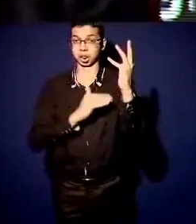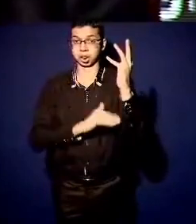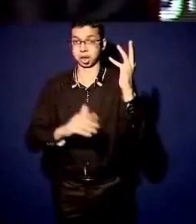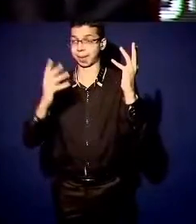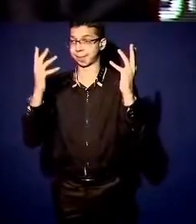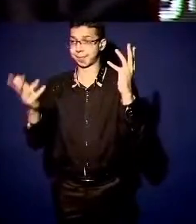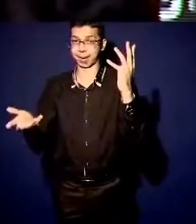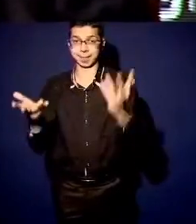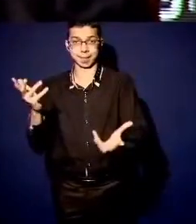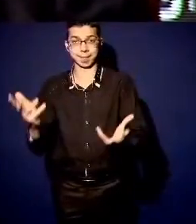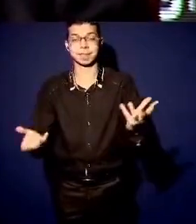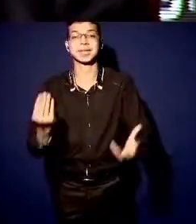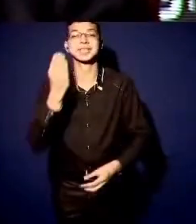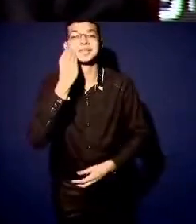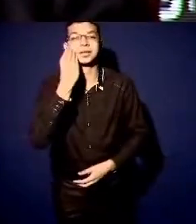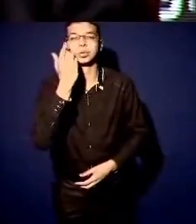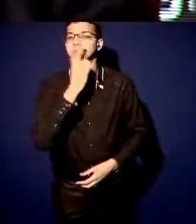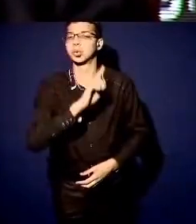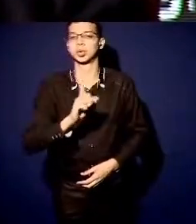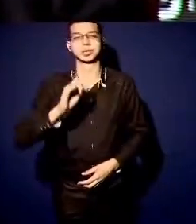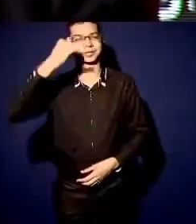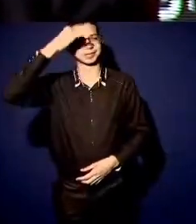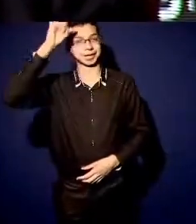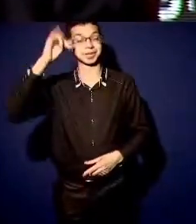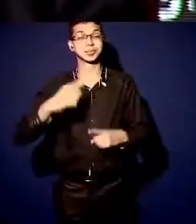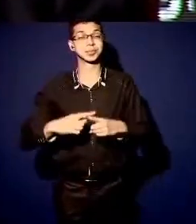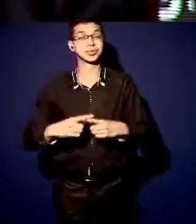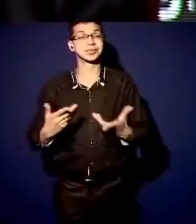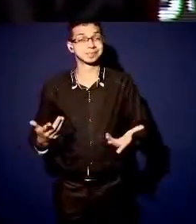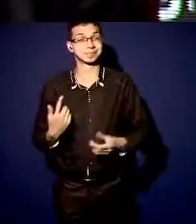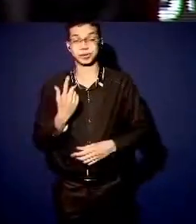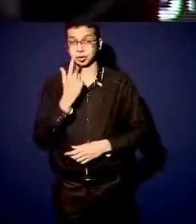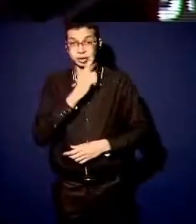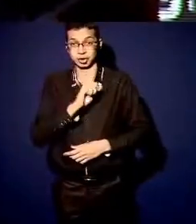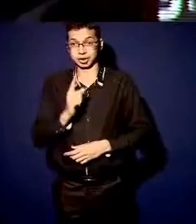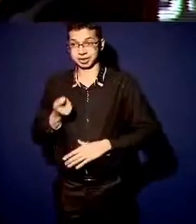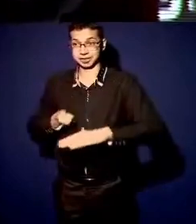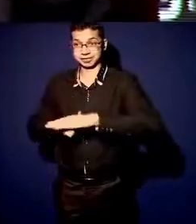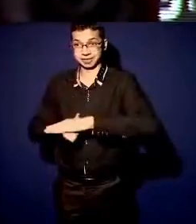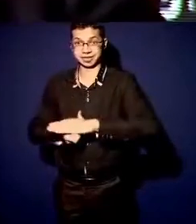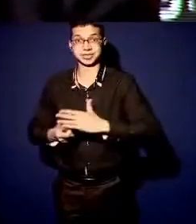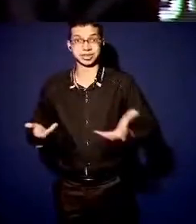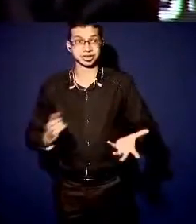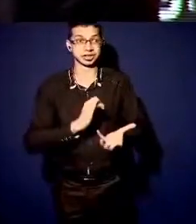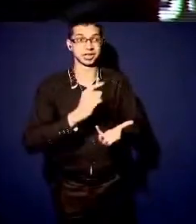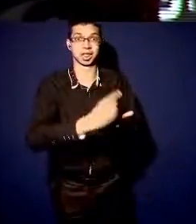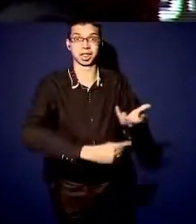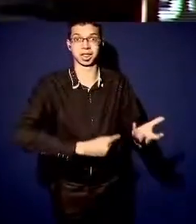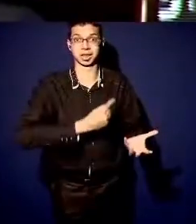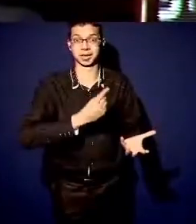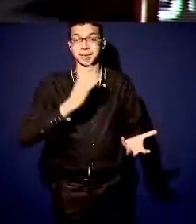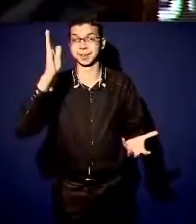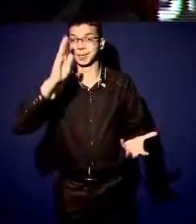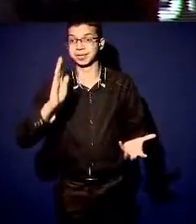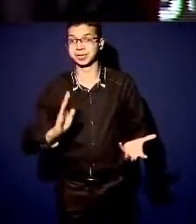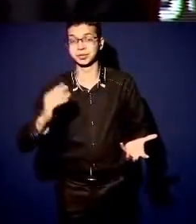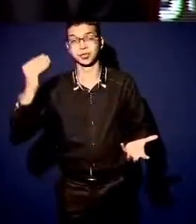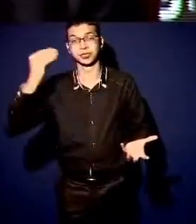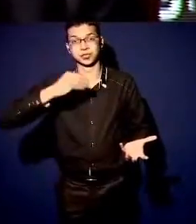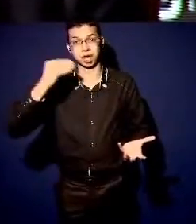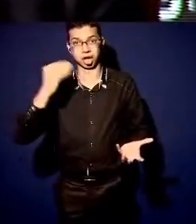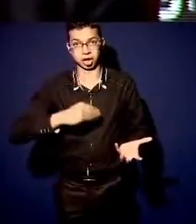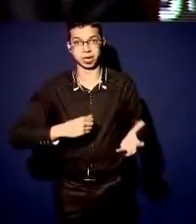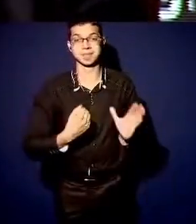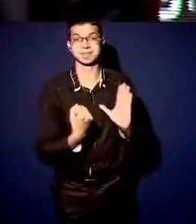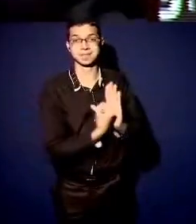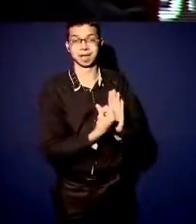conseguinte o mercado brasileiro fica exposto internacionalmente sem isso o Brasil como marca Mundial fica